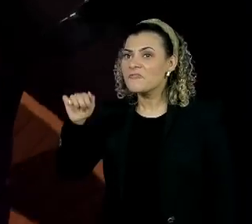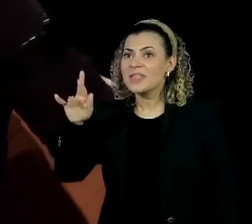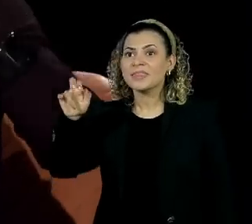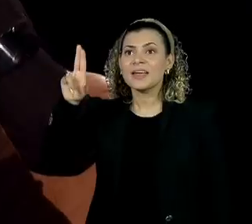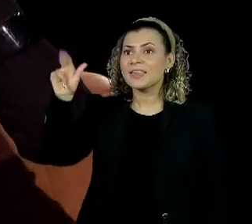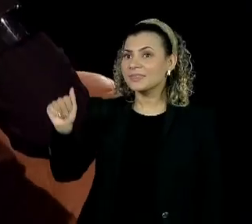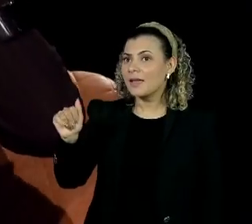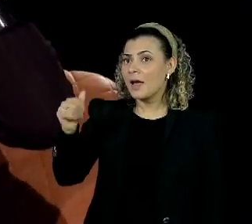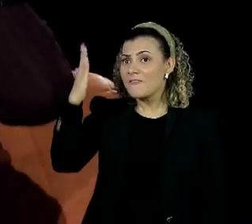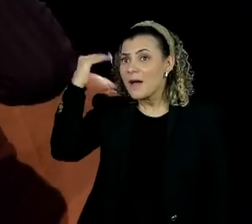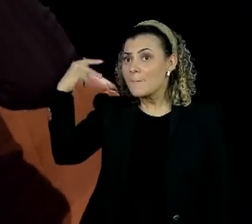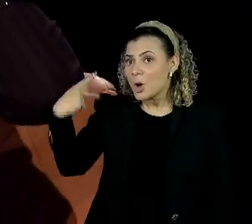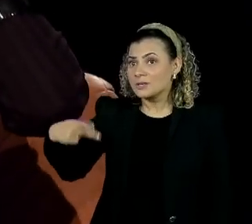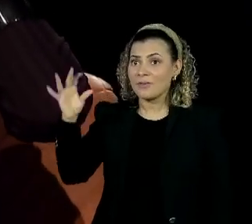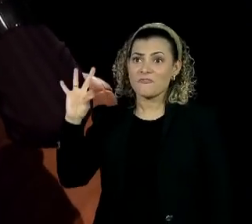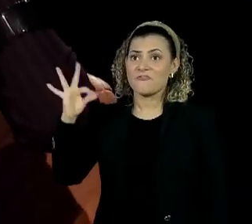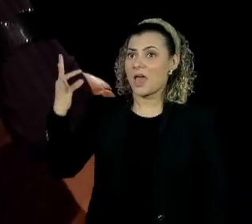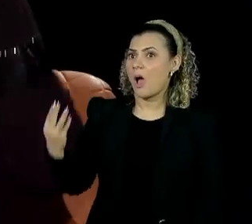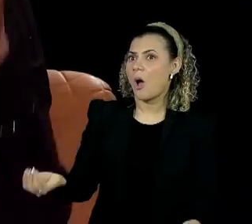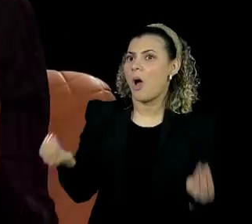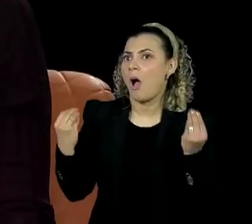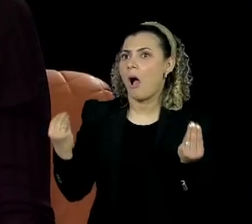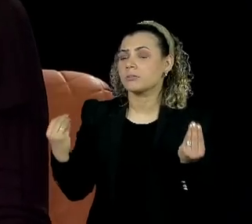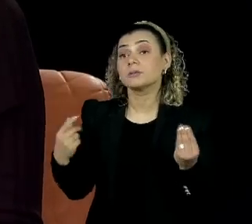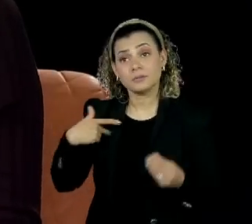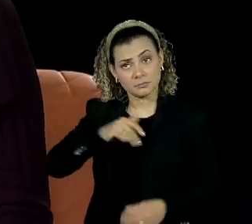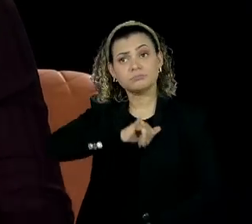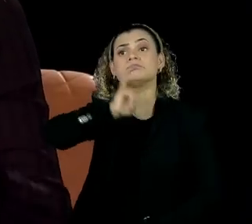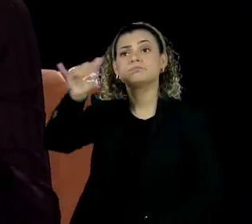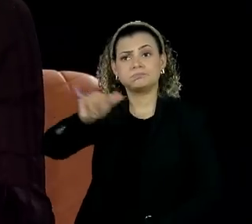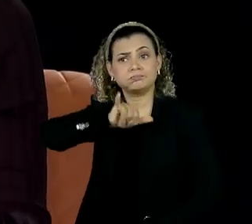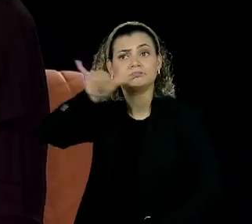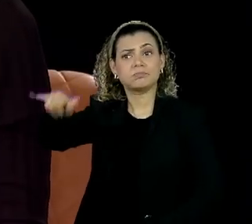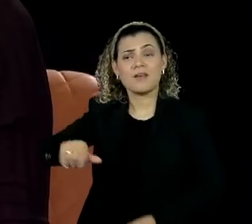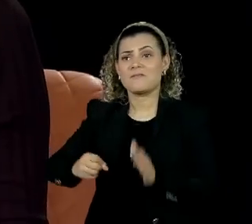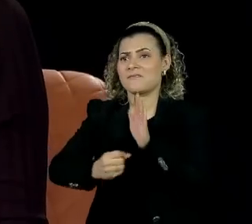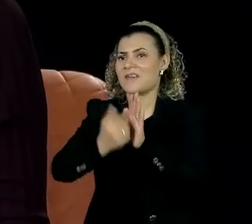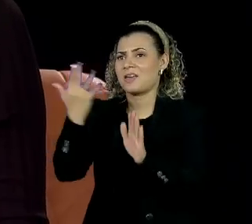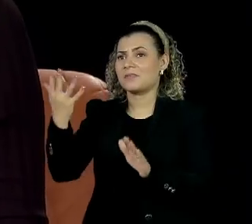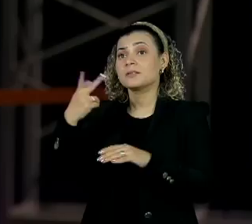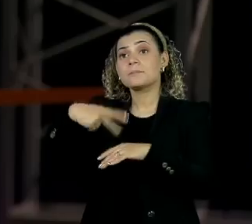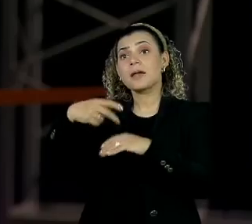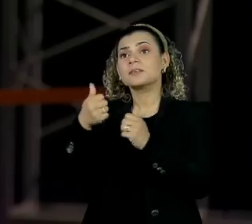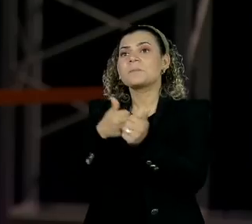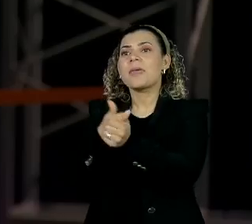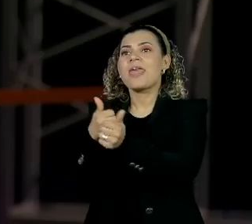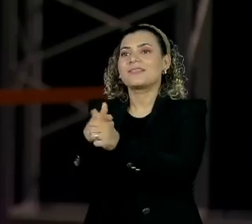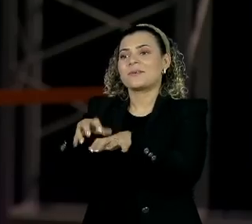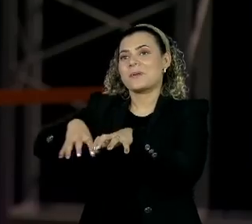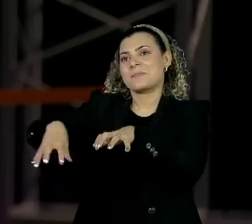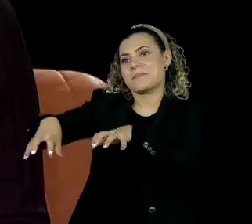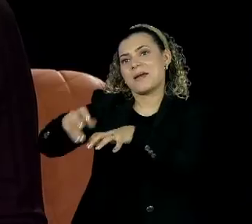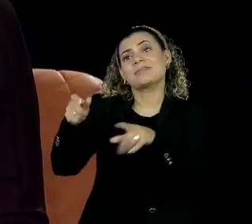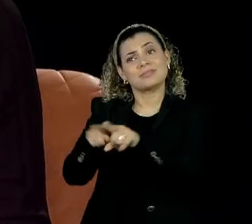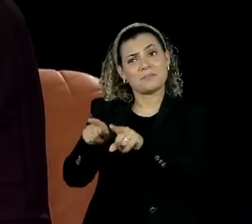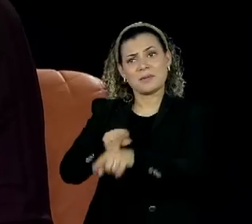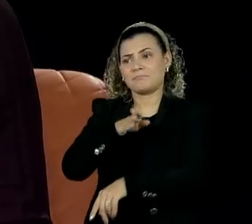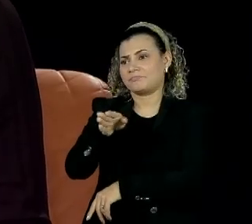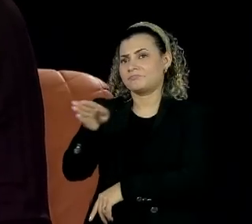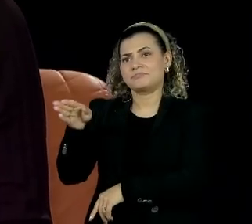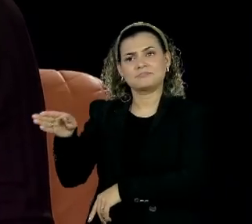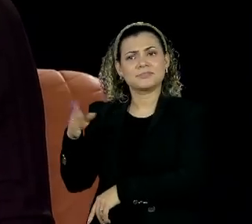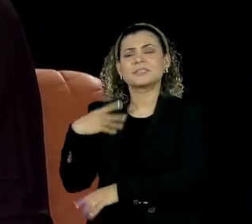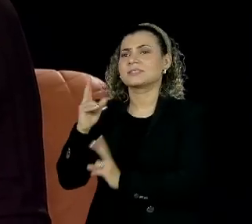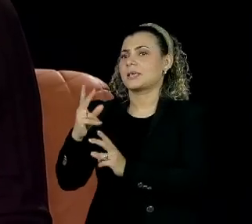estava bombando aqui na França. E eu fui muitas vezes. E acabei indo para países, né, ali do lado, fazendo muita turnê nos